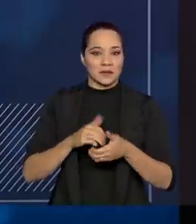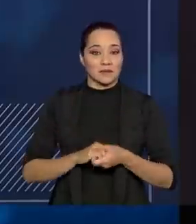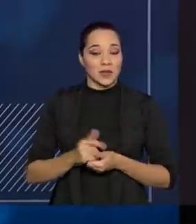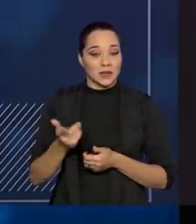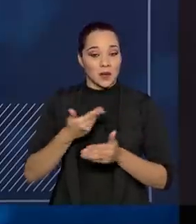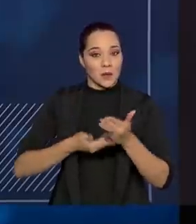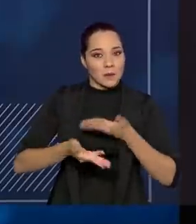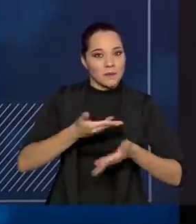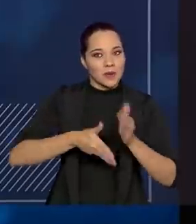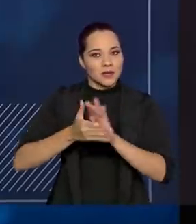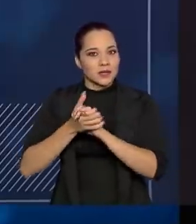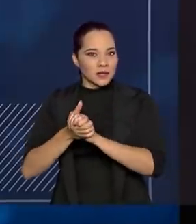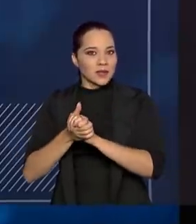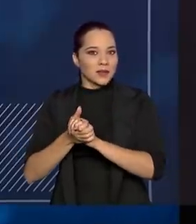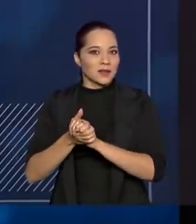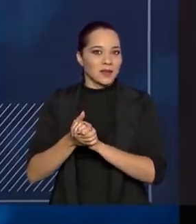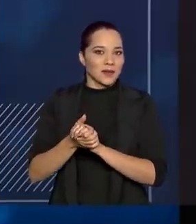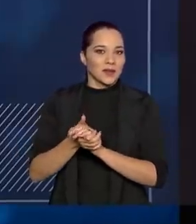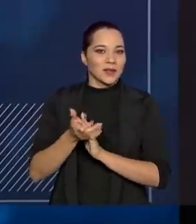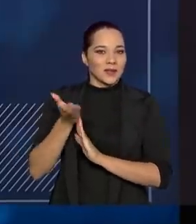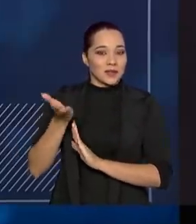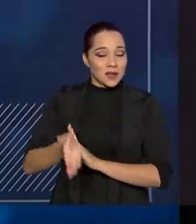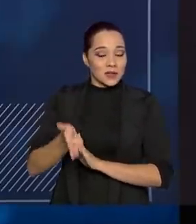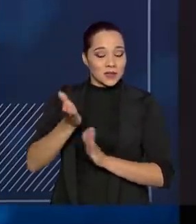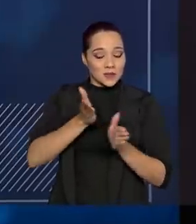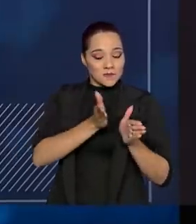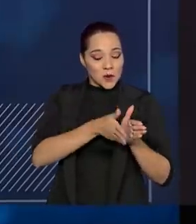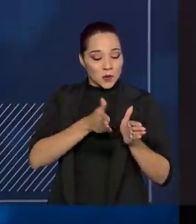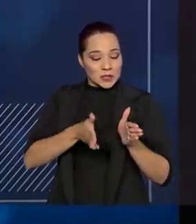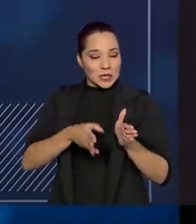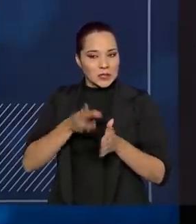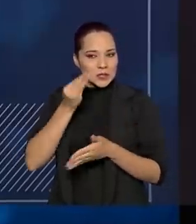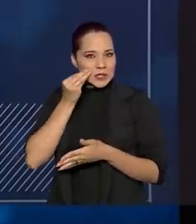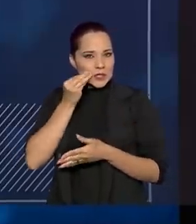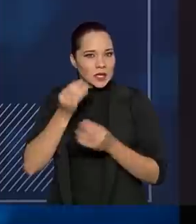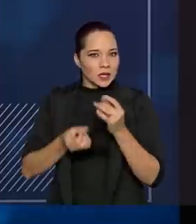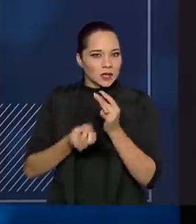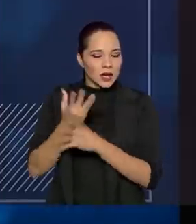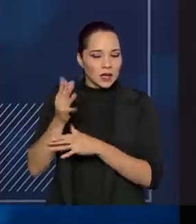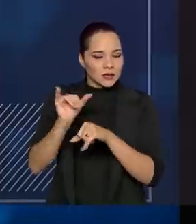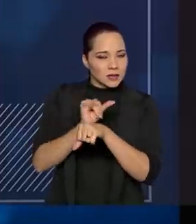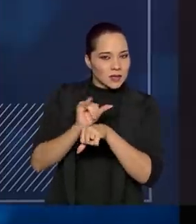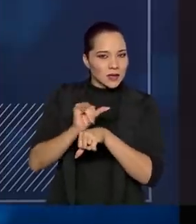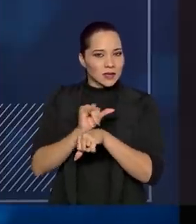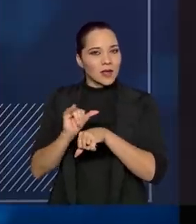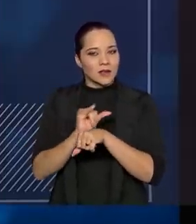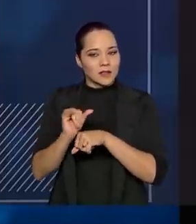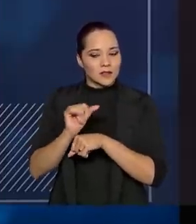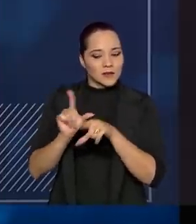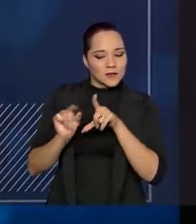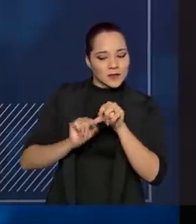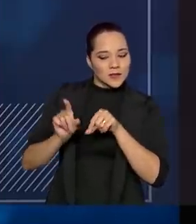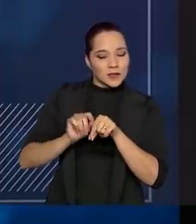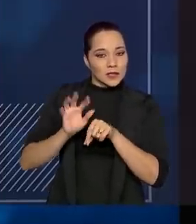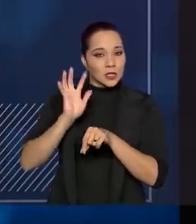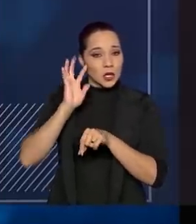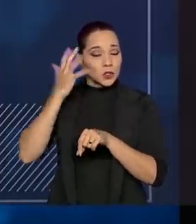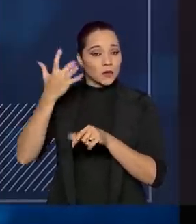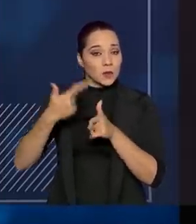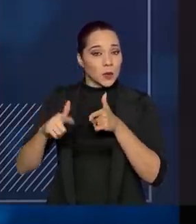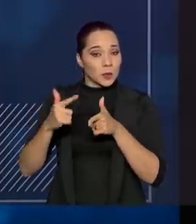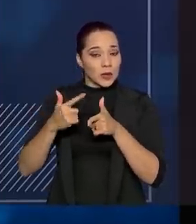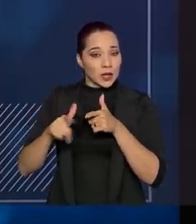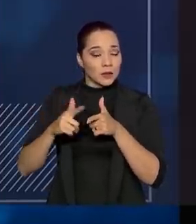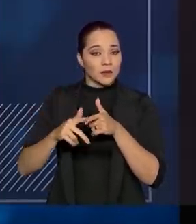parceria construída justamente nesse processo, né, de tentar criar mecanismos alternativos de solução de conflitos